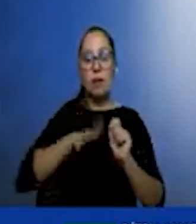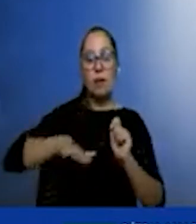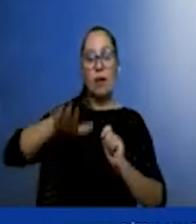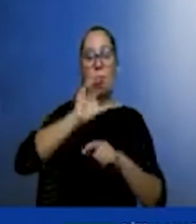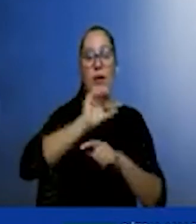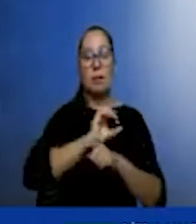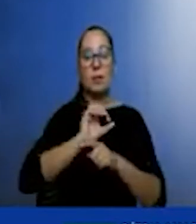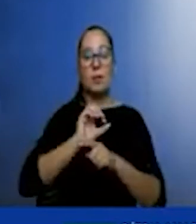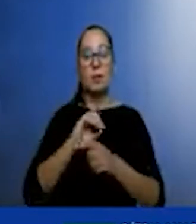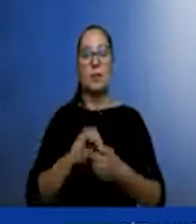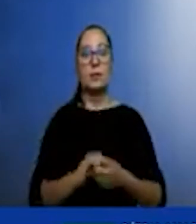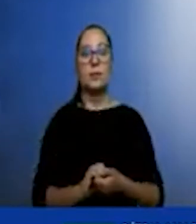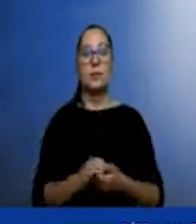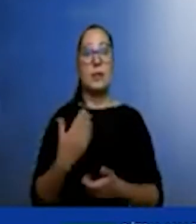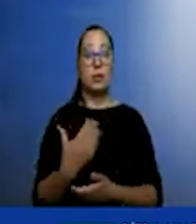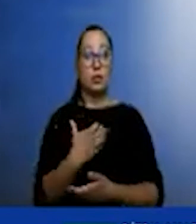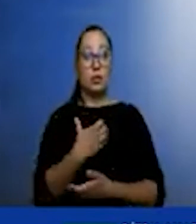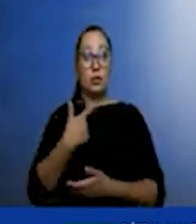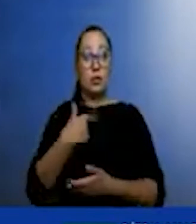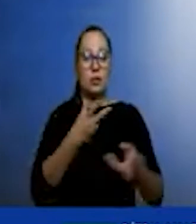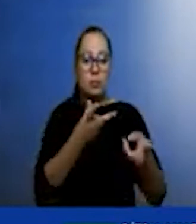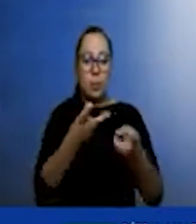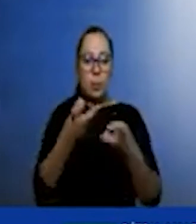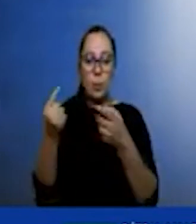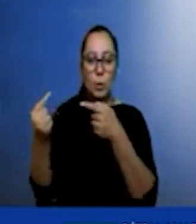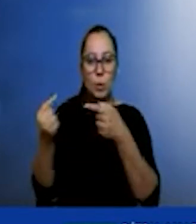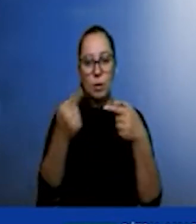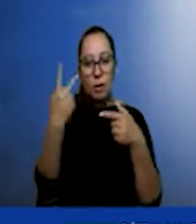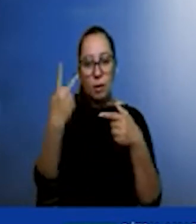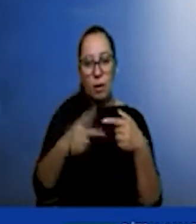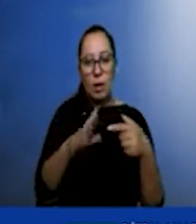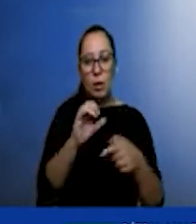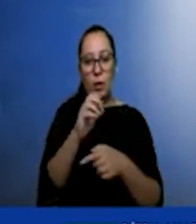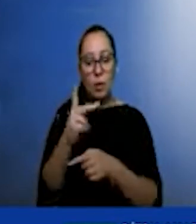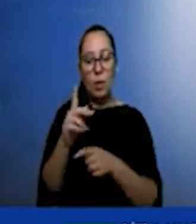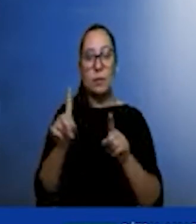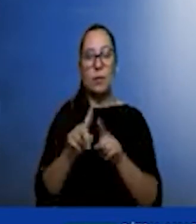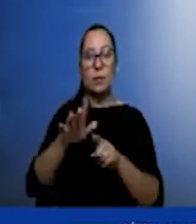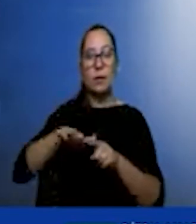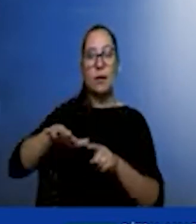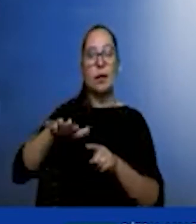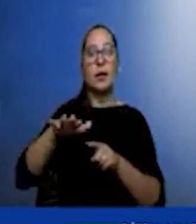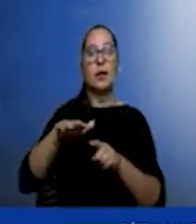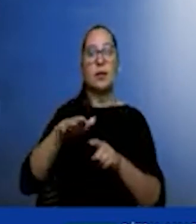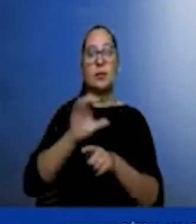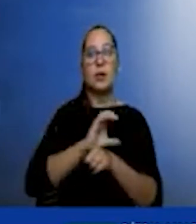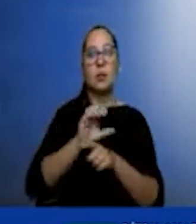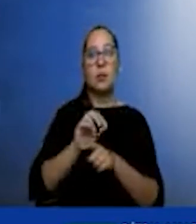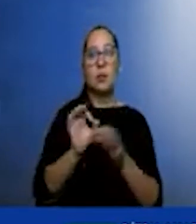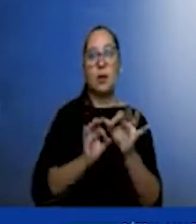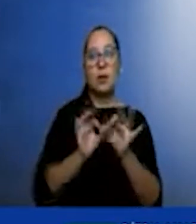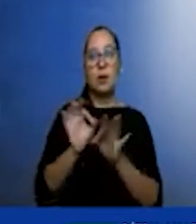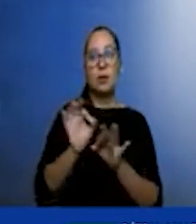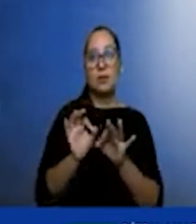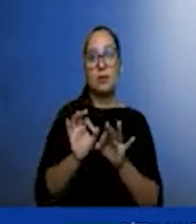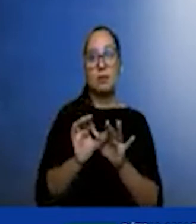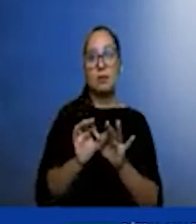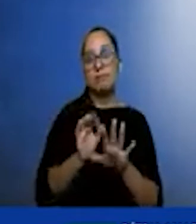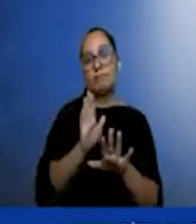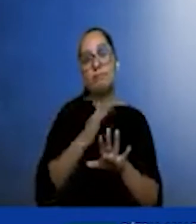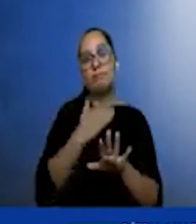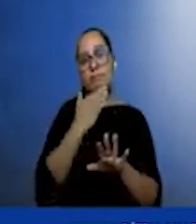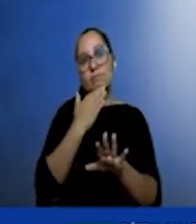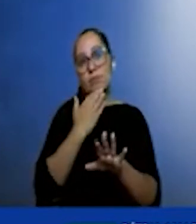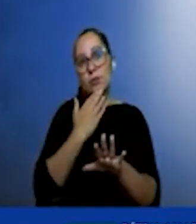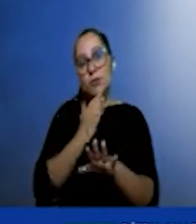A forma como a gente tem visto as discussões aqui na COP, né, para o mercado de carbono regulado, na minha leitura, não vai favorecer o setor energético.